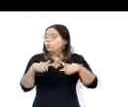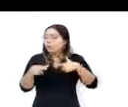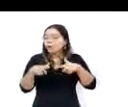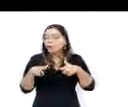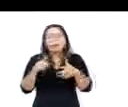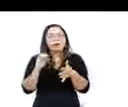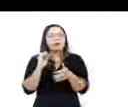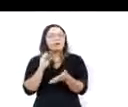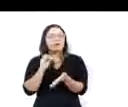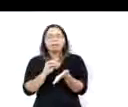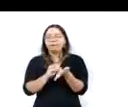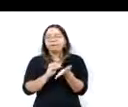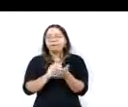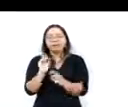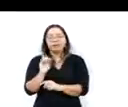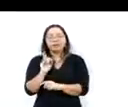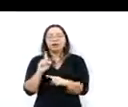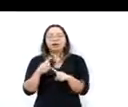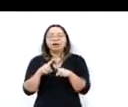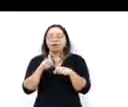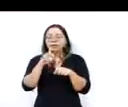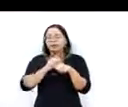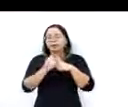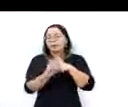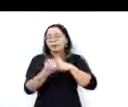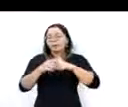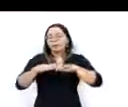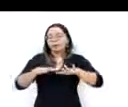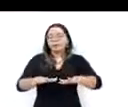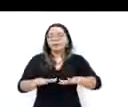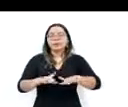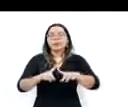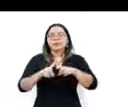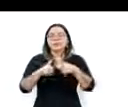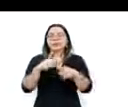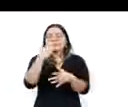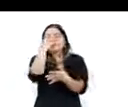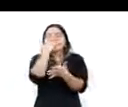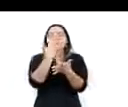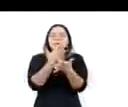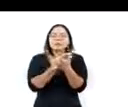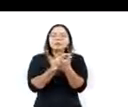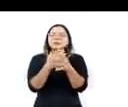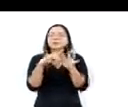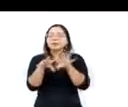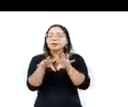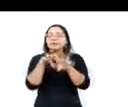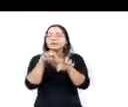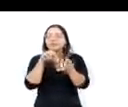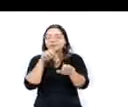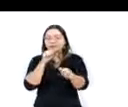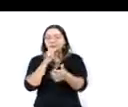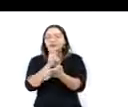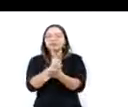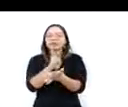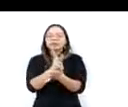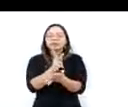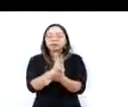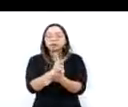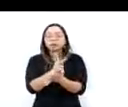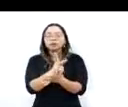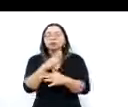de pandemia, nem pós-pandemia. Mas eu acredito na formação continuada dos colegas. Nesse momento nós